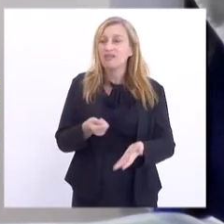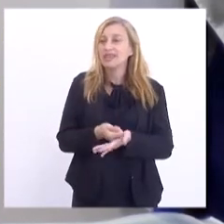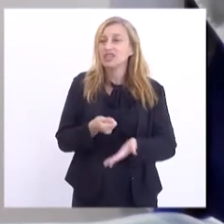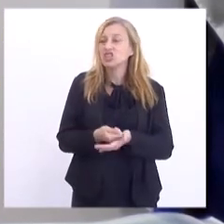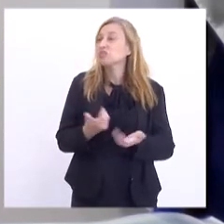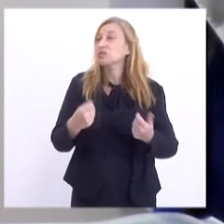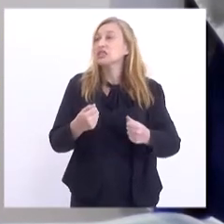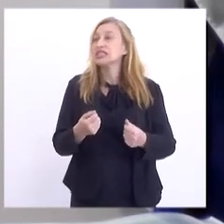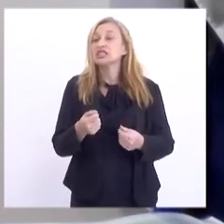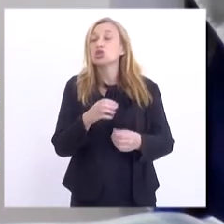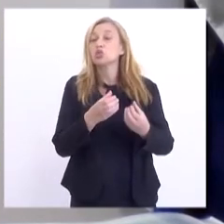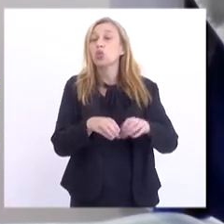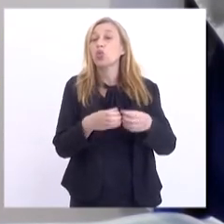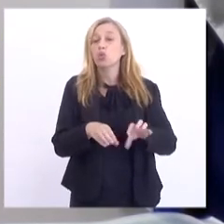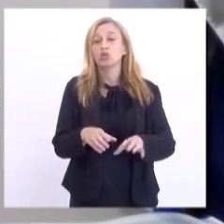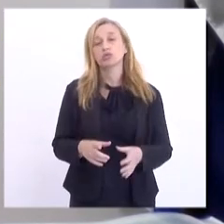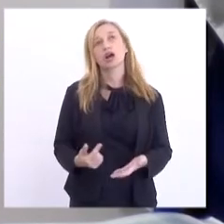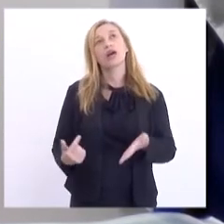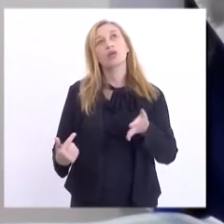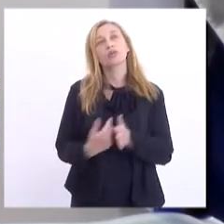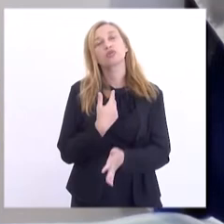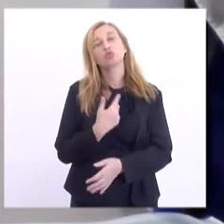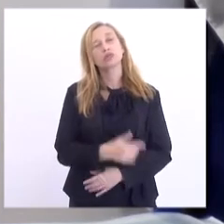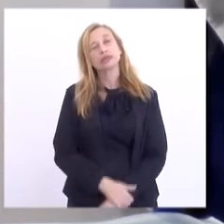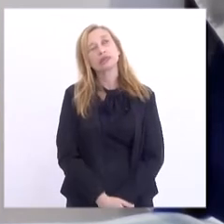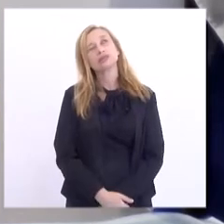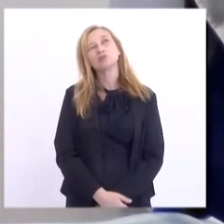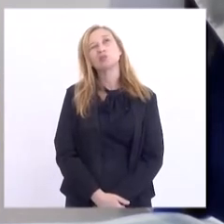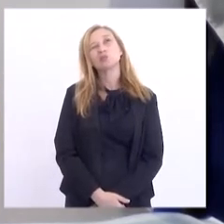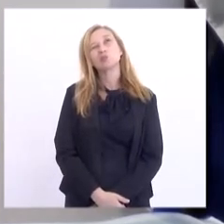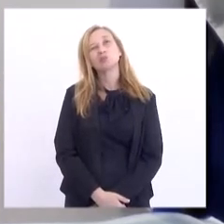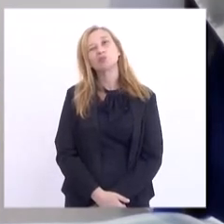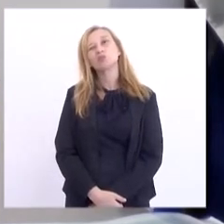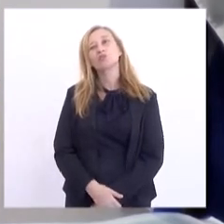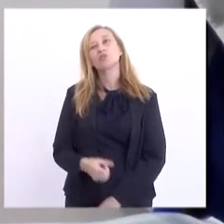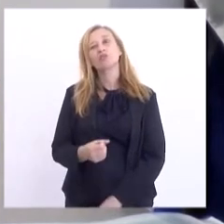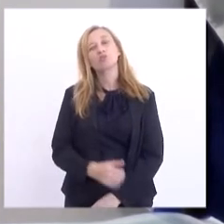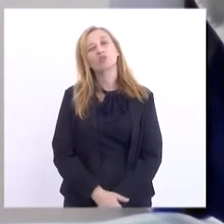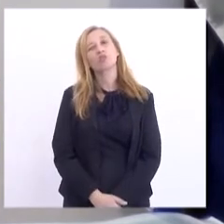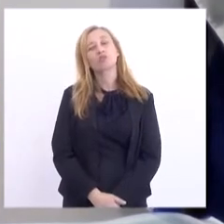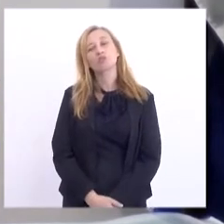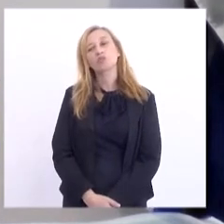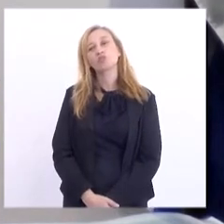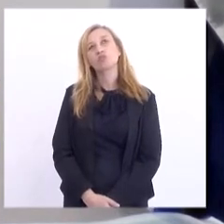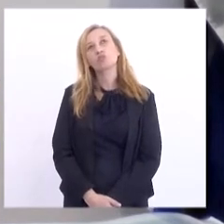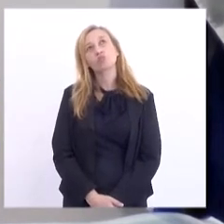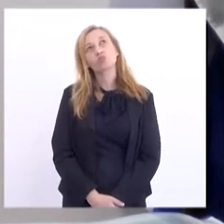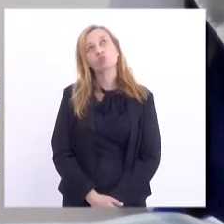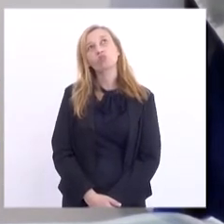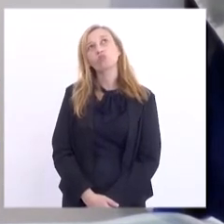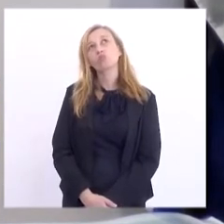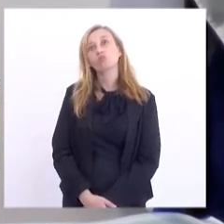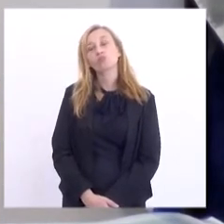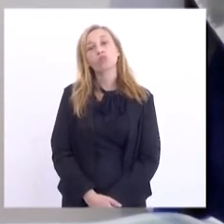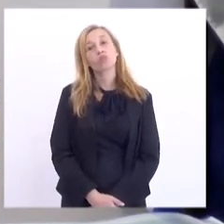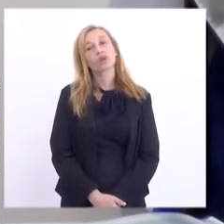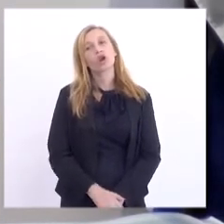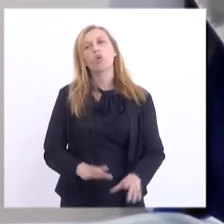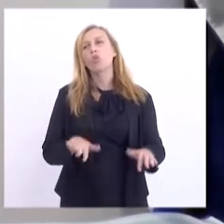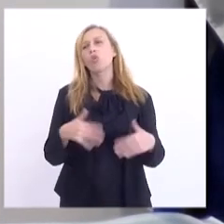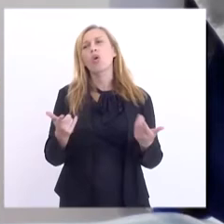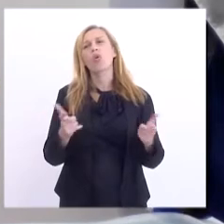público aí eu me pergunto qual a Instância você vale para